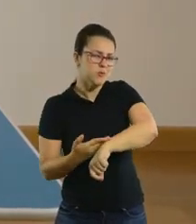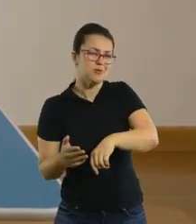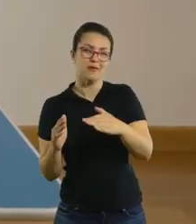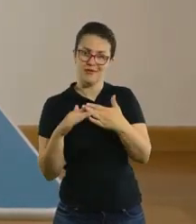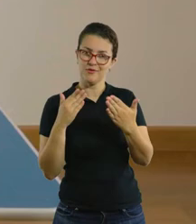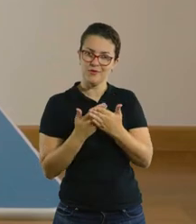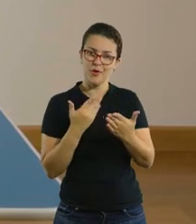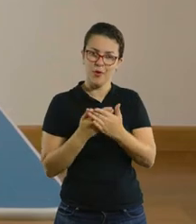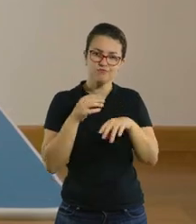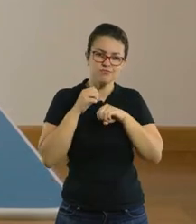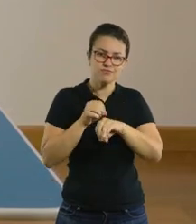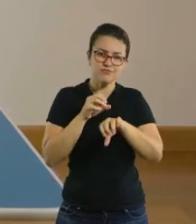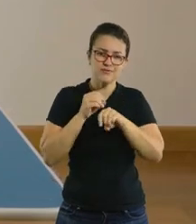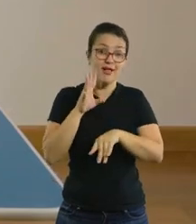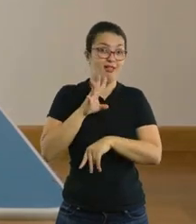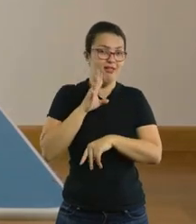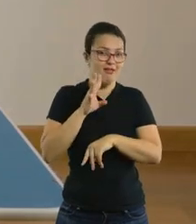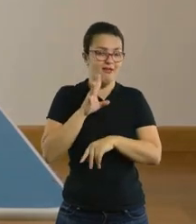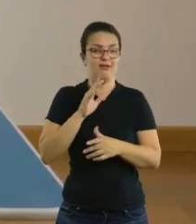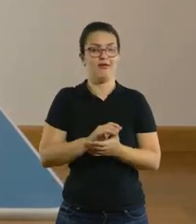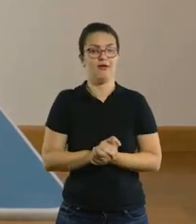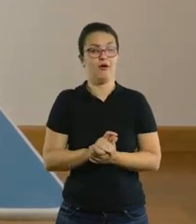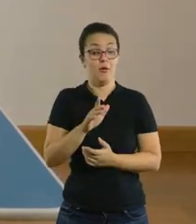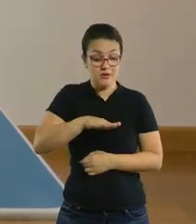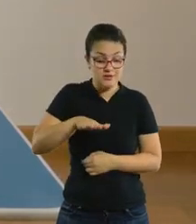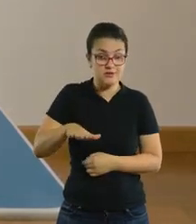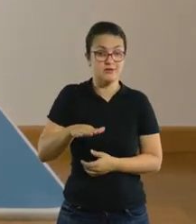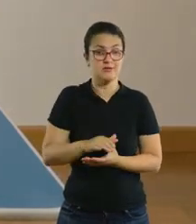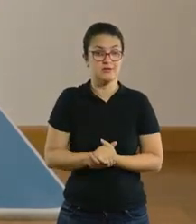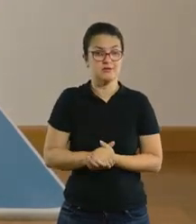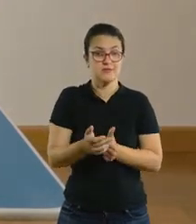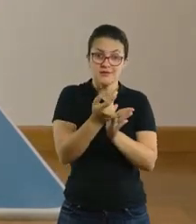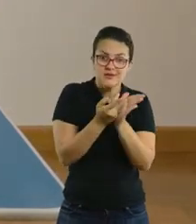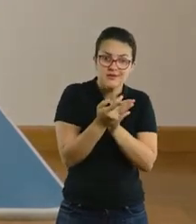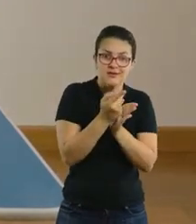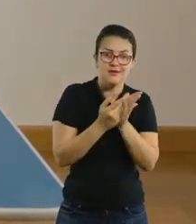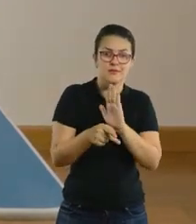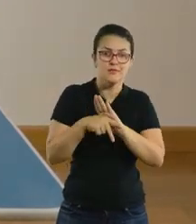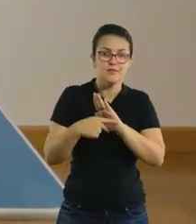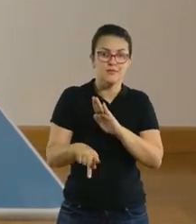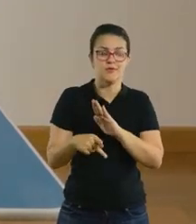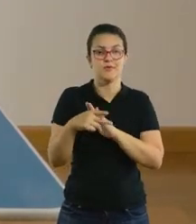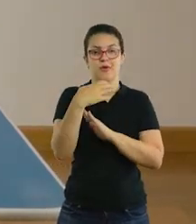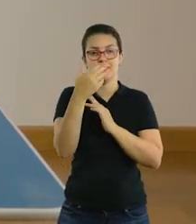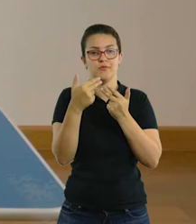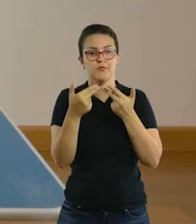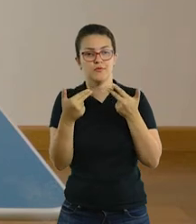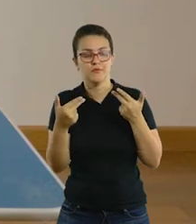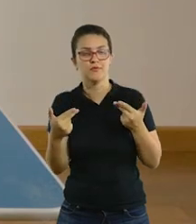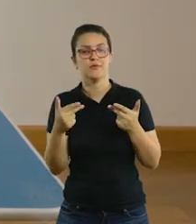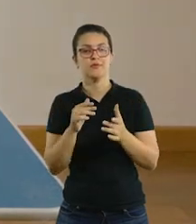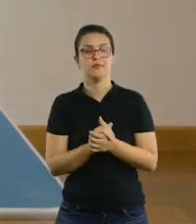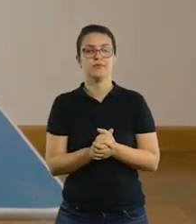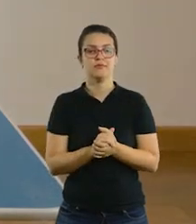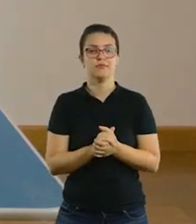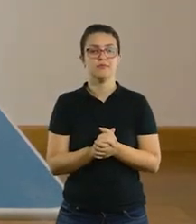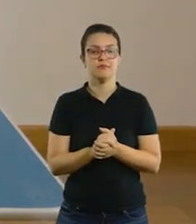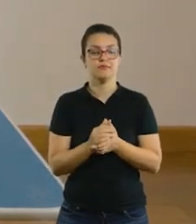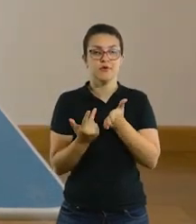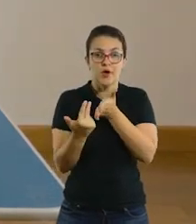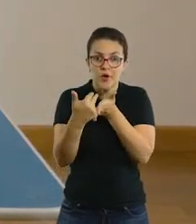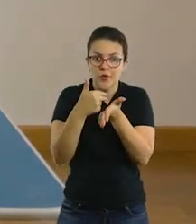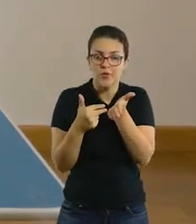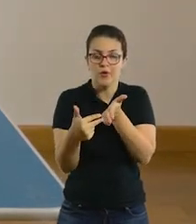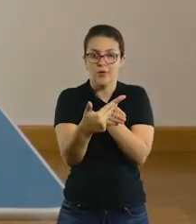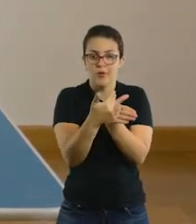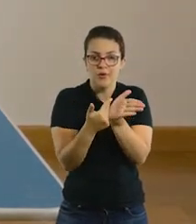costuma fazer na escola assim, que é uma forma bem legal, que a criança mesmo vai fazer as frutas, né? Ela vai desenhar as frutas, ela